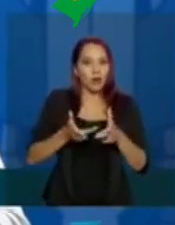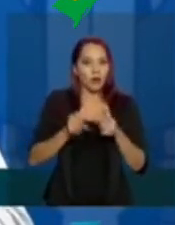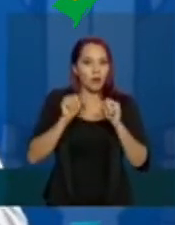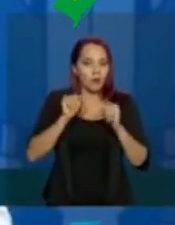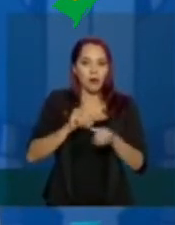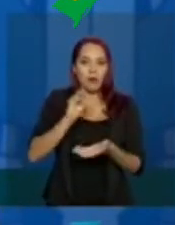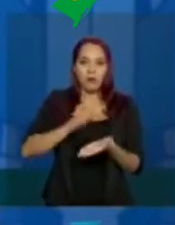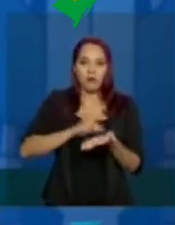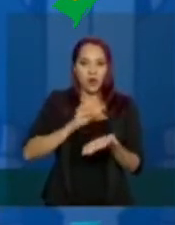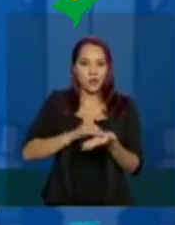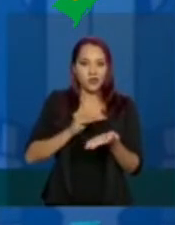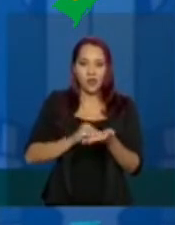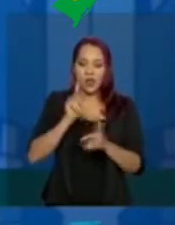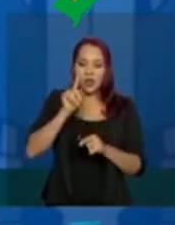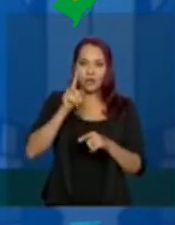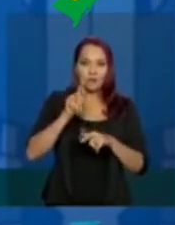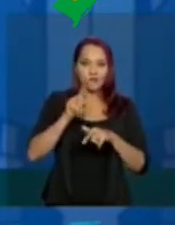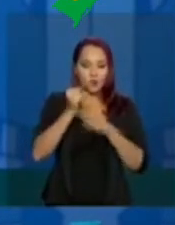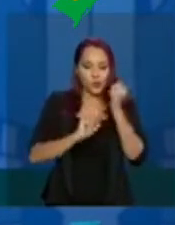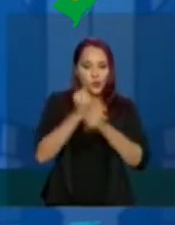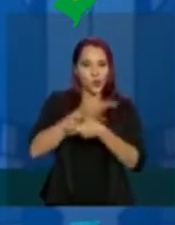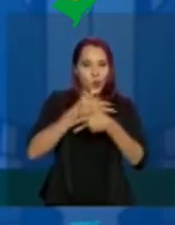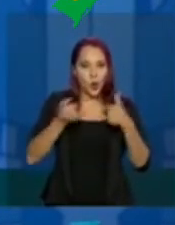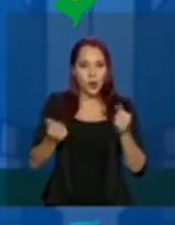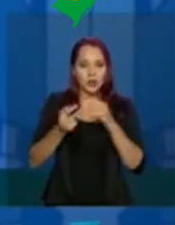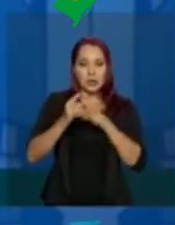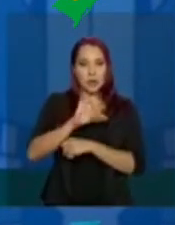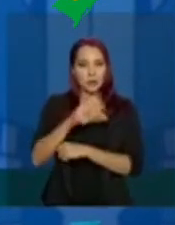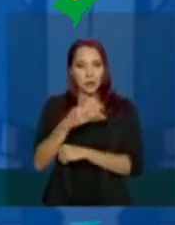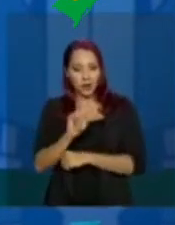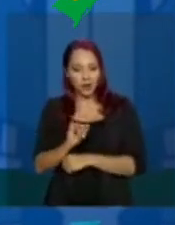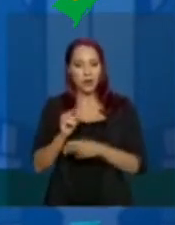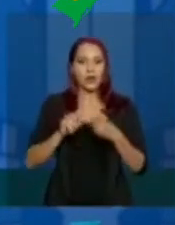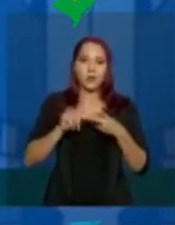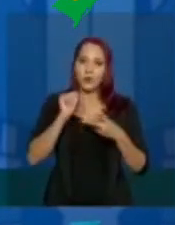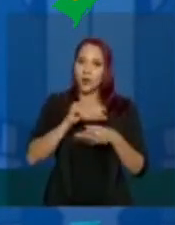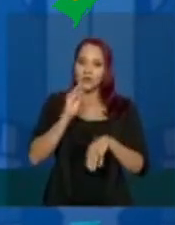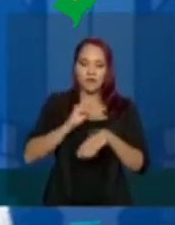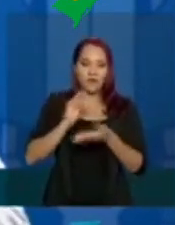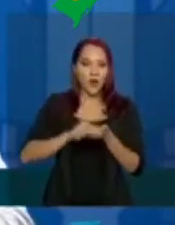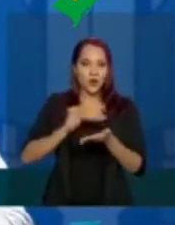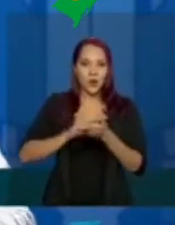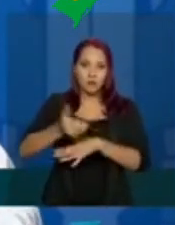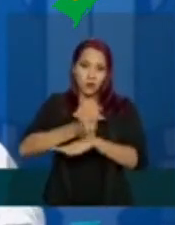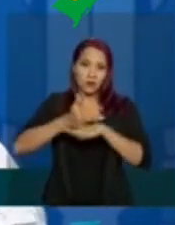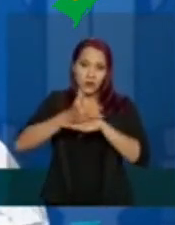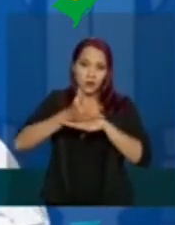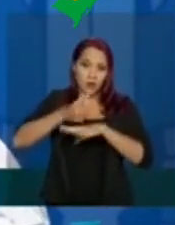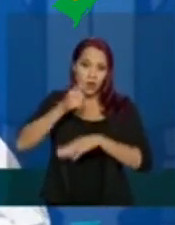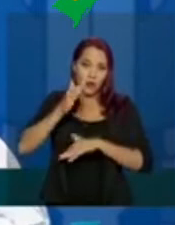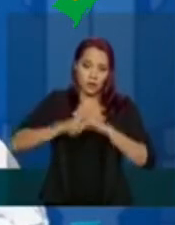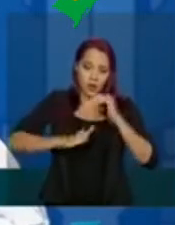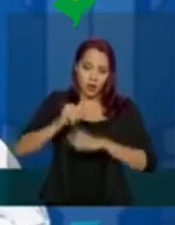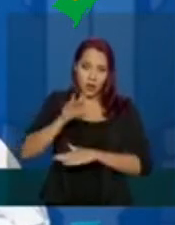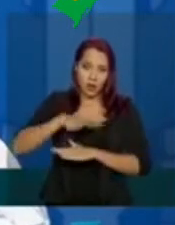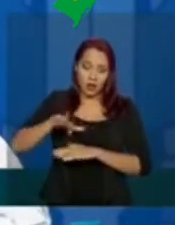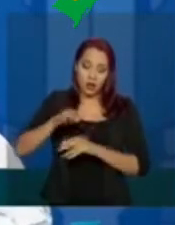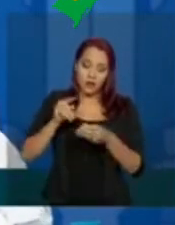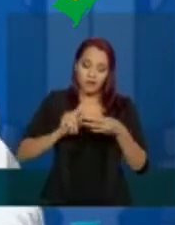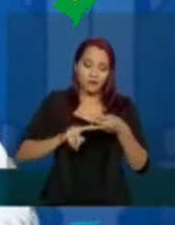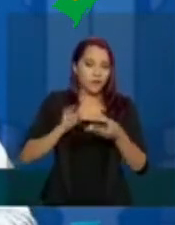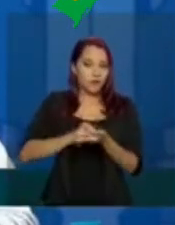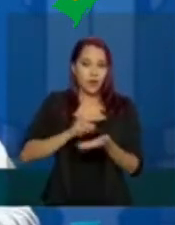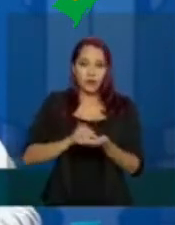poderão faltar os equipamentos de proteção, poderão faltar recursos humanos e poderão faltar